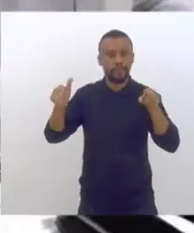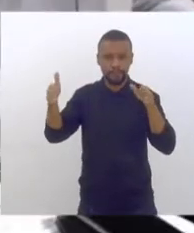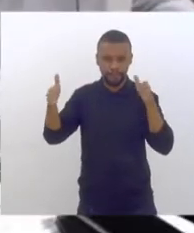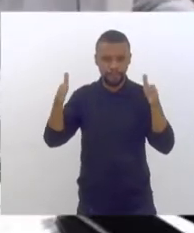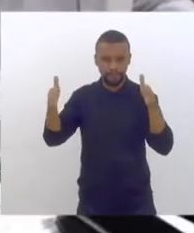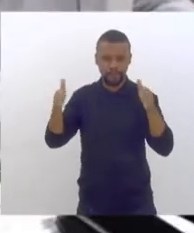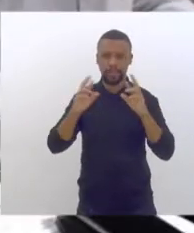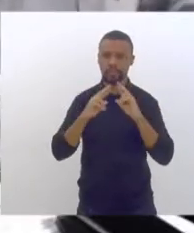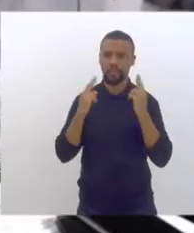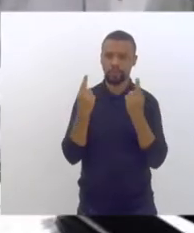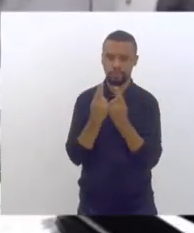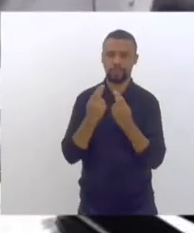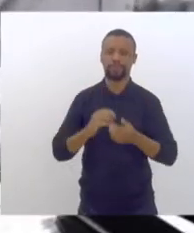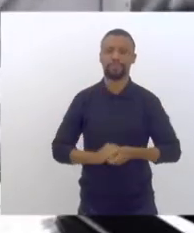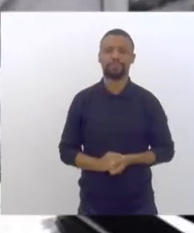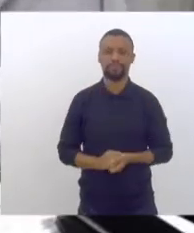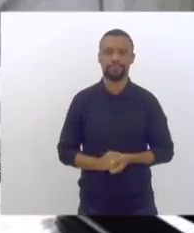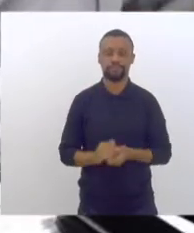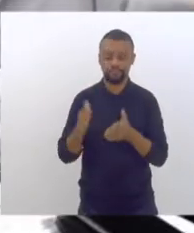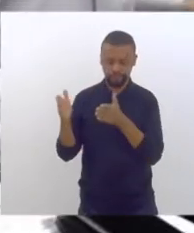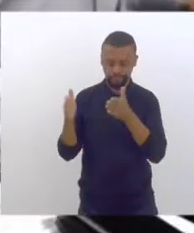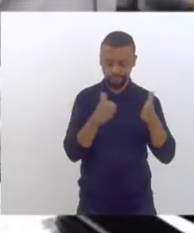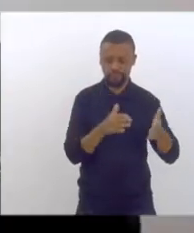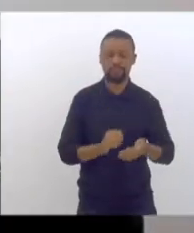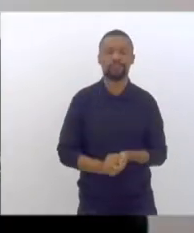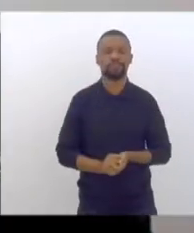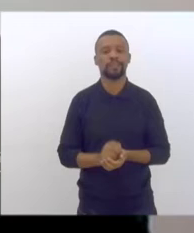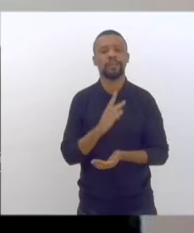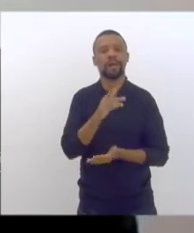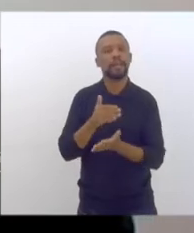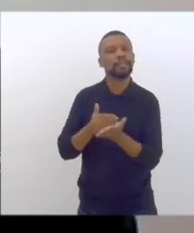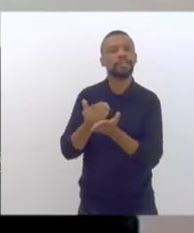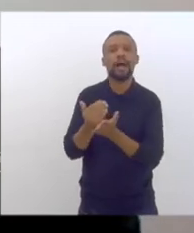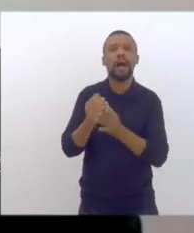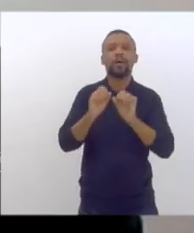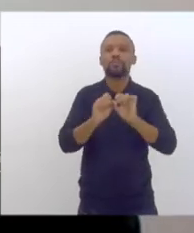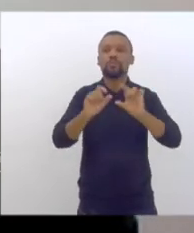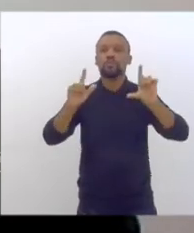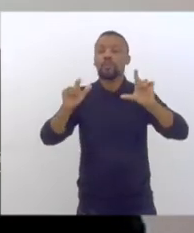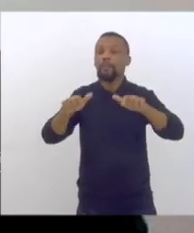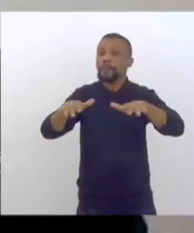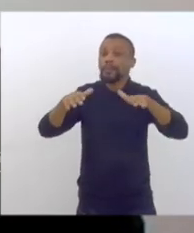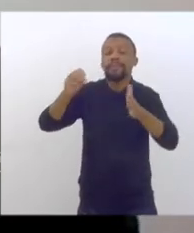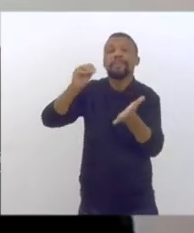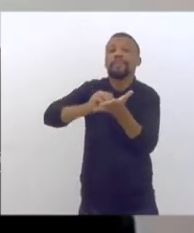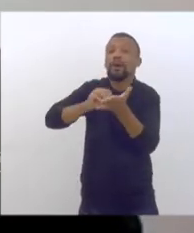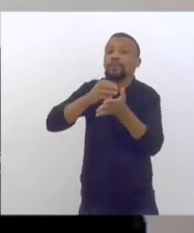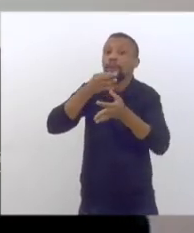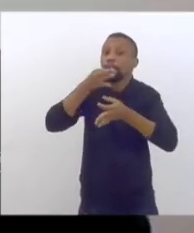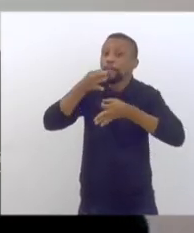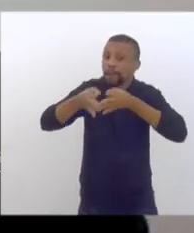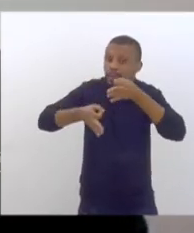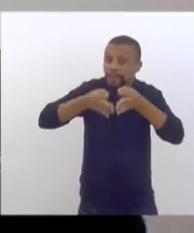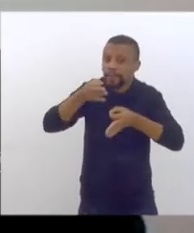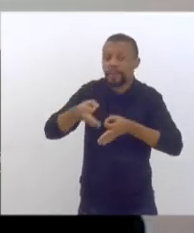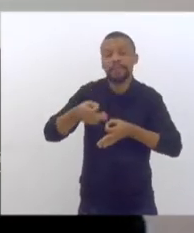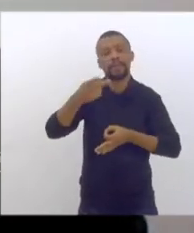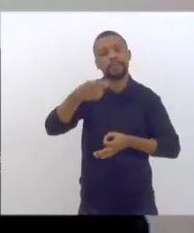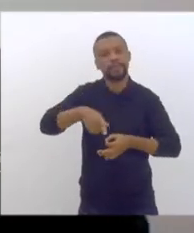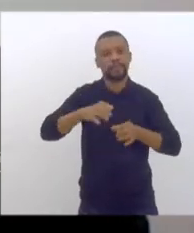o filme então vamos iniciar alguém vídeo plenário que está pendente parecer da ccj tá